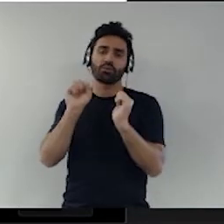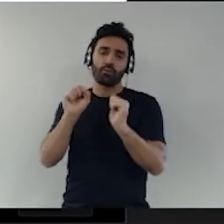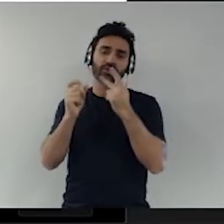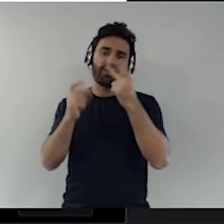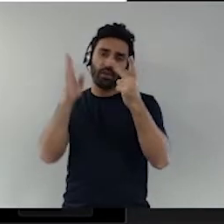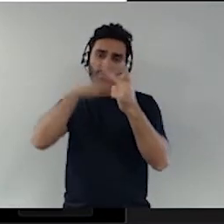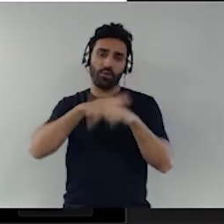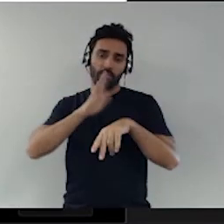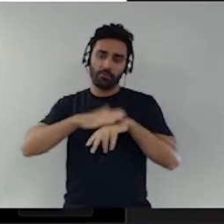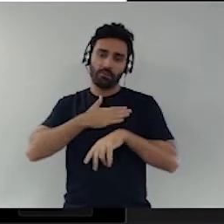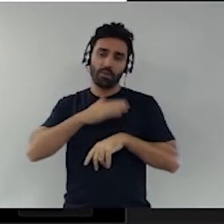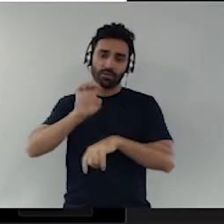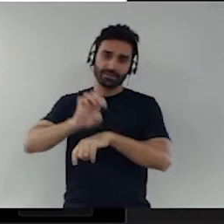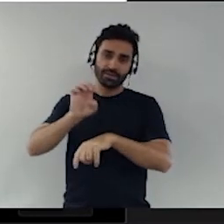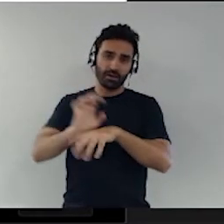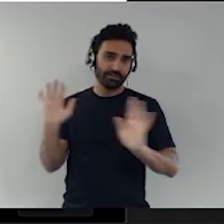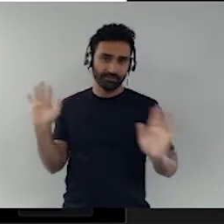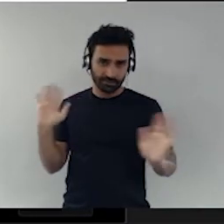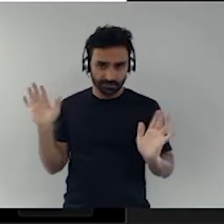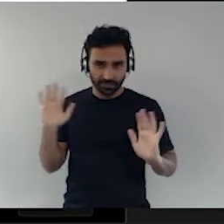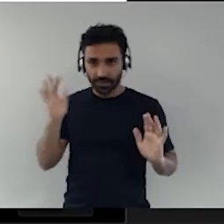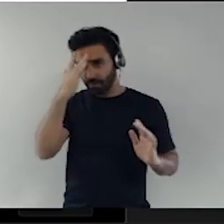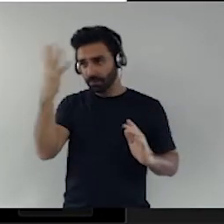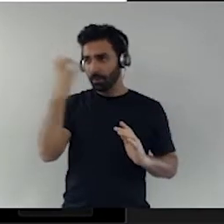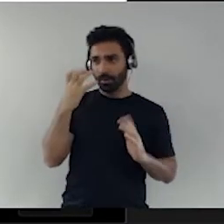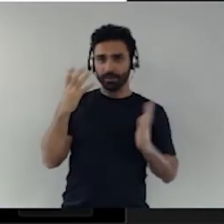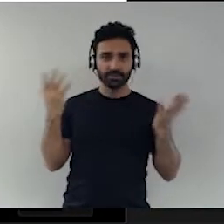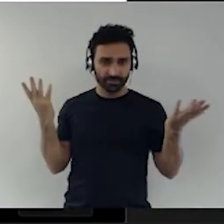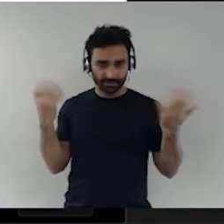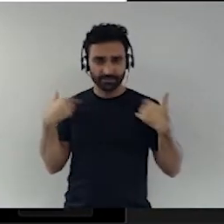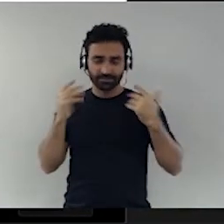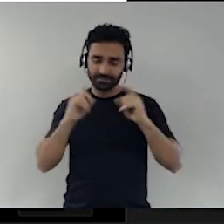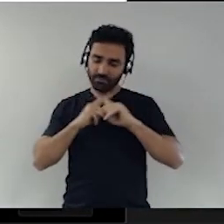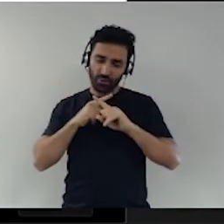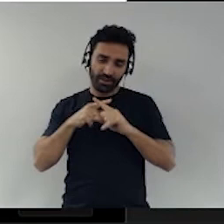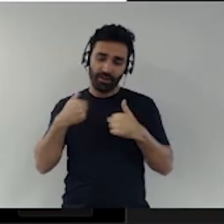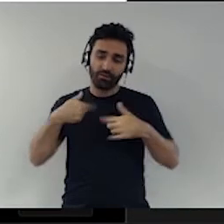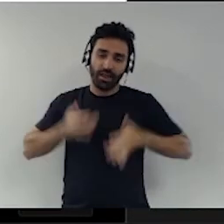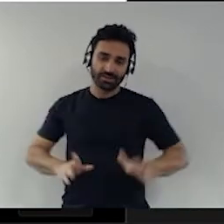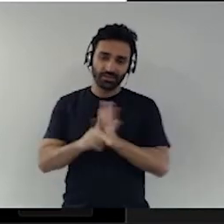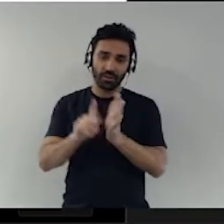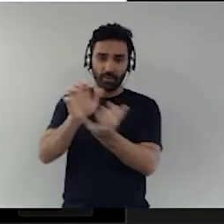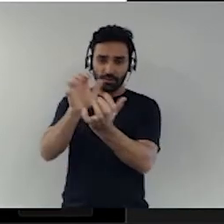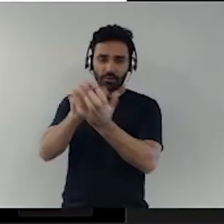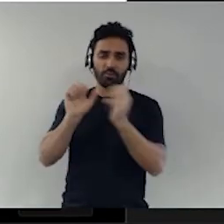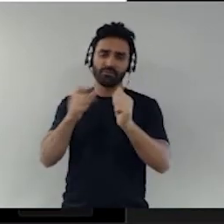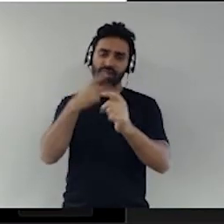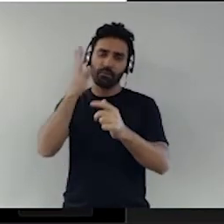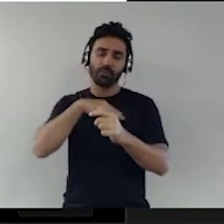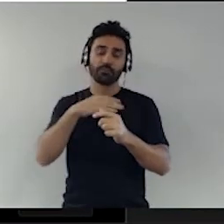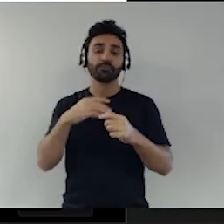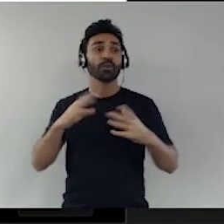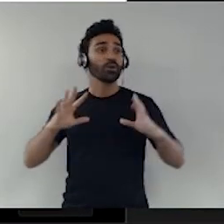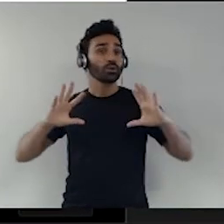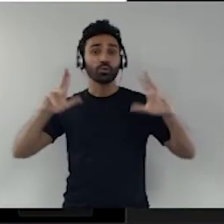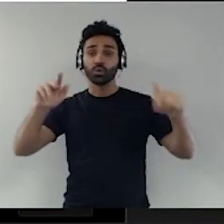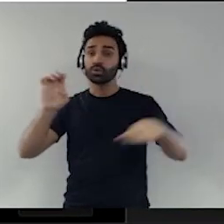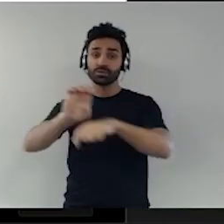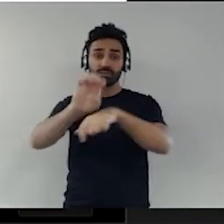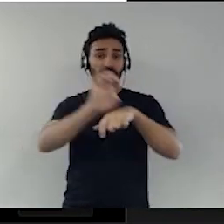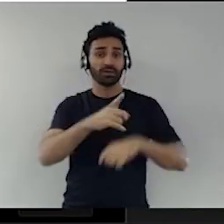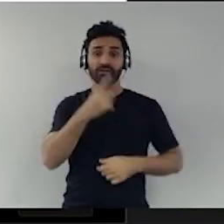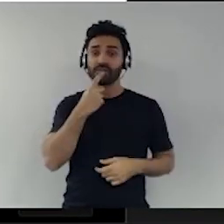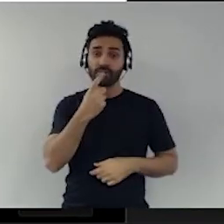estado. E não corro risco de ser deselegante com ninguém. Mas veja o que aconteceu. Todos os estados estão em vermelho. Eu vou abrir